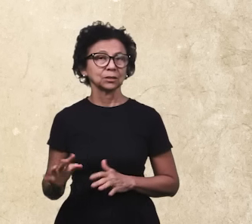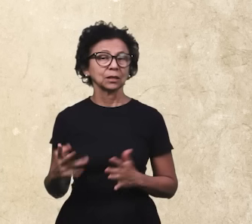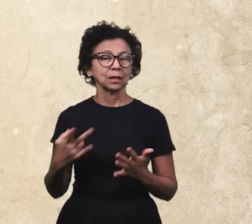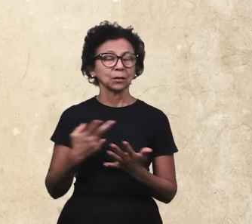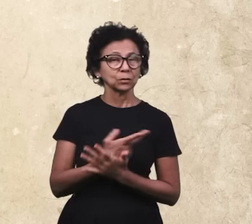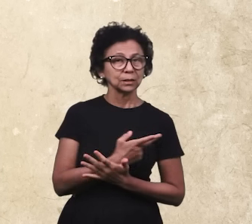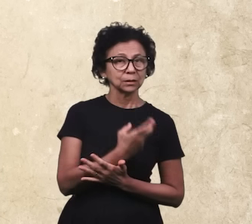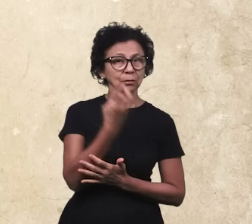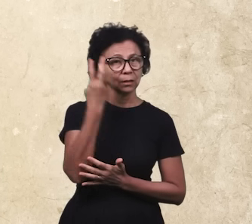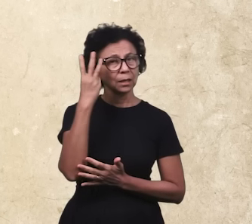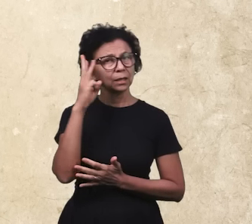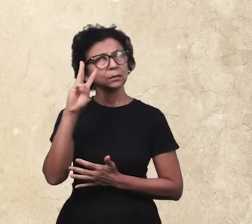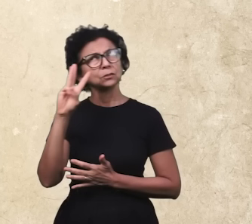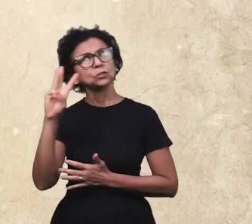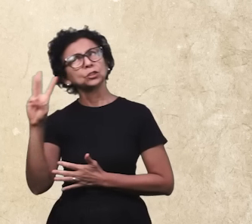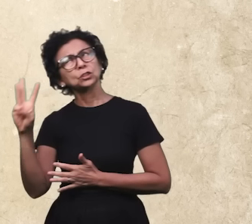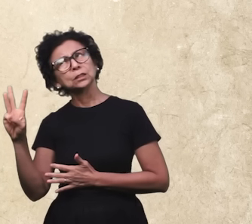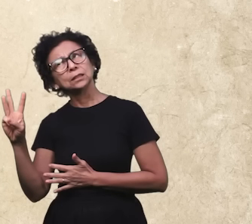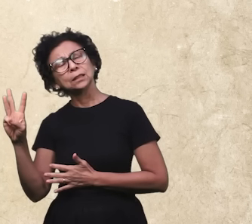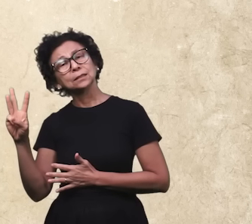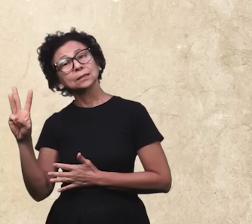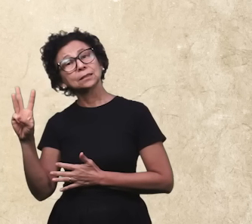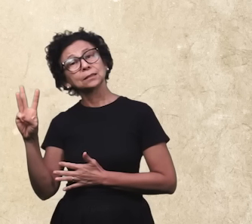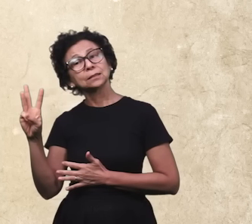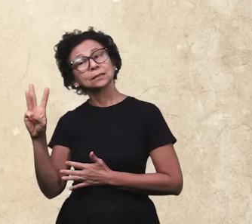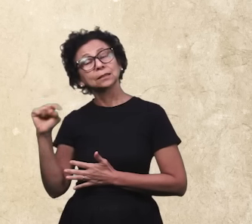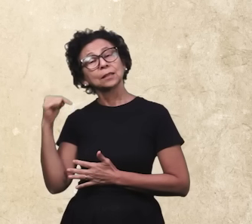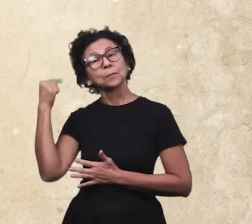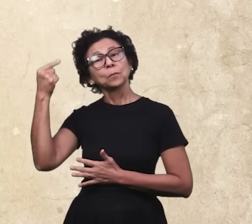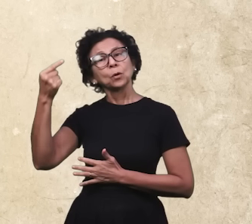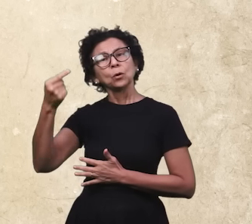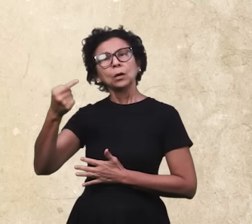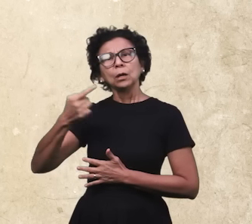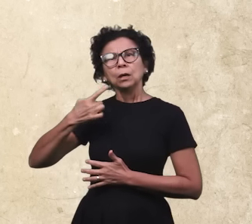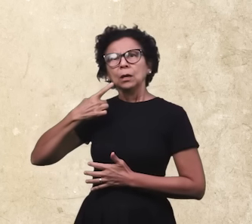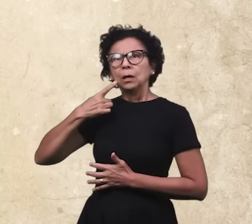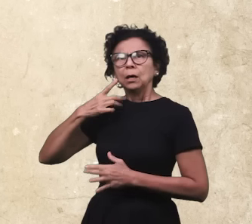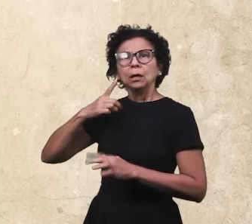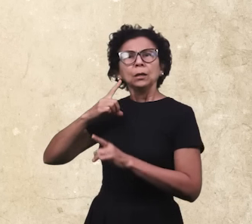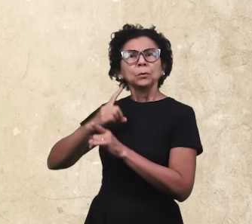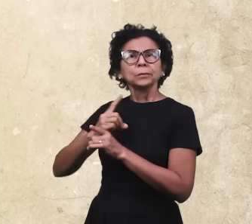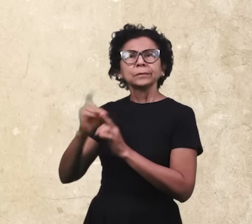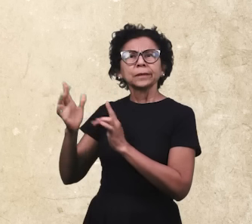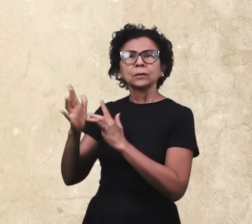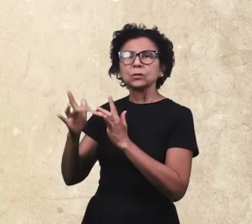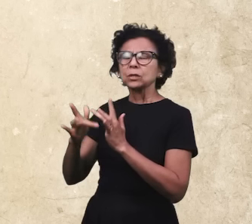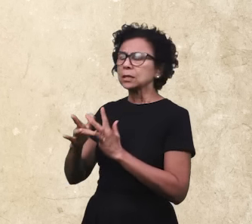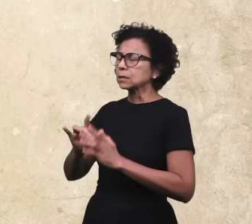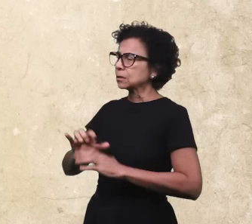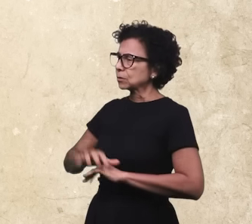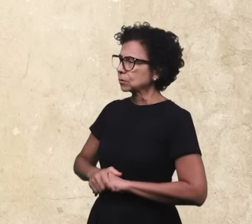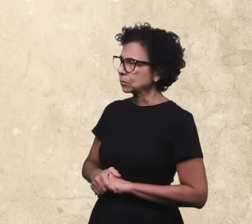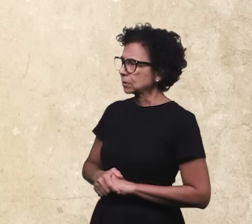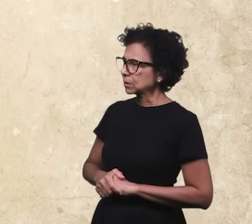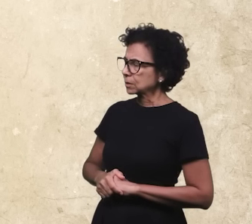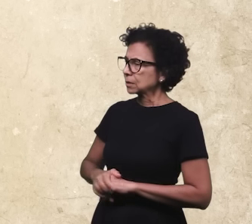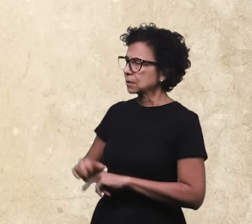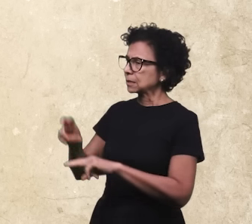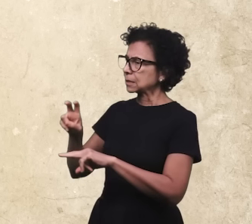46. E aconteceu que, passados 3 dias, o acharam no templo, assentado no meio dos